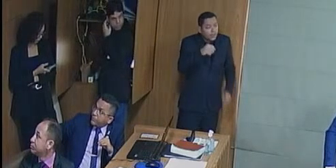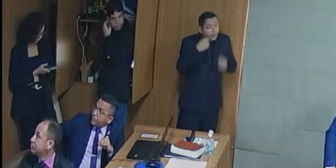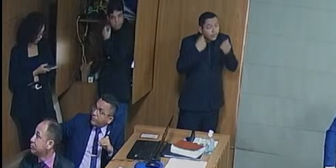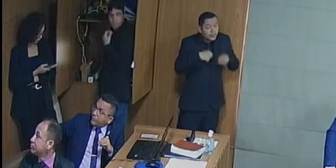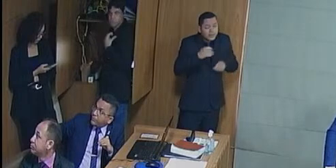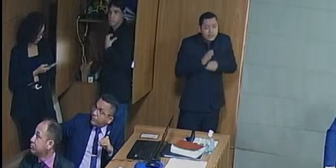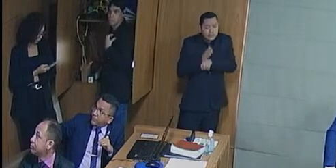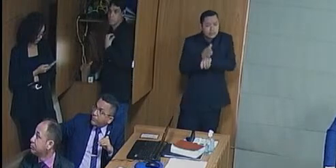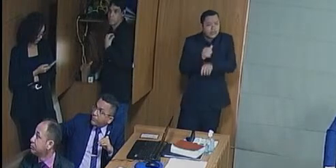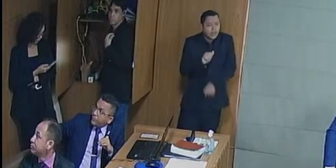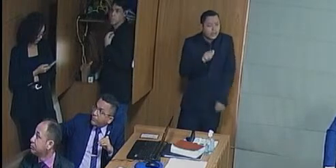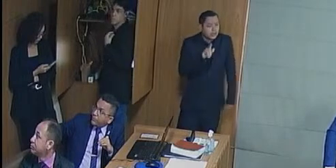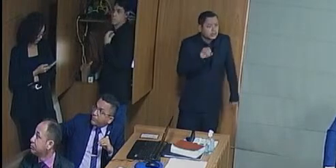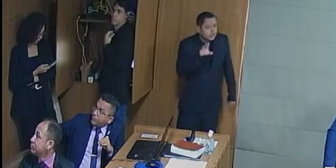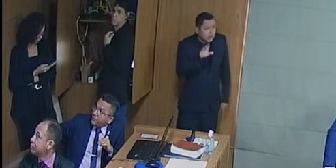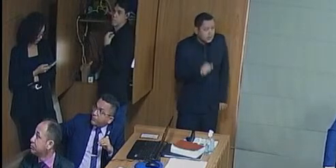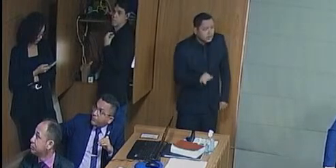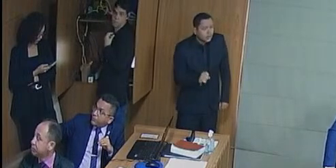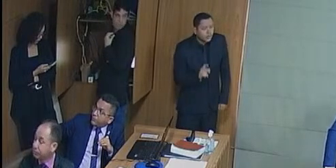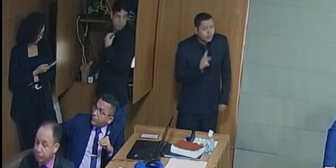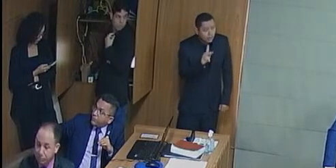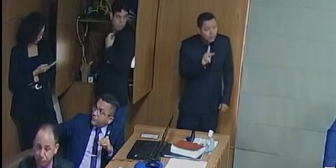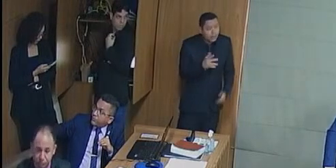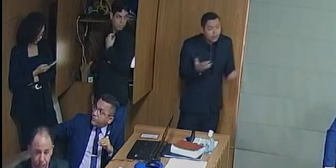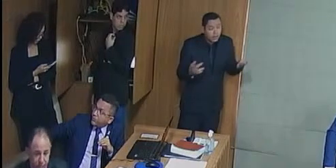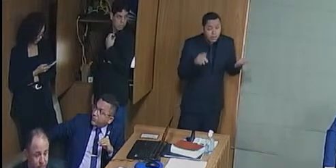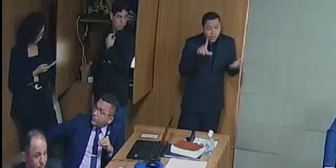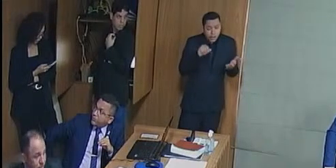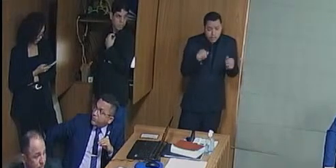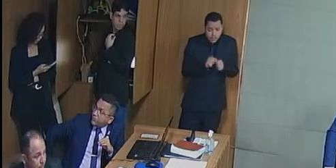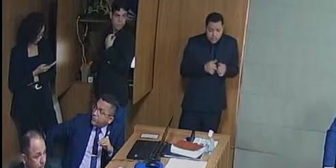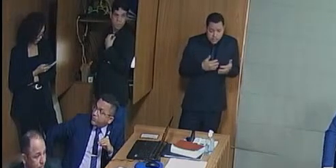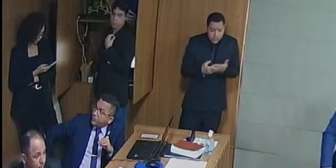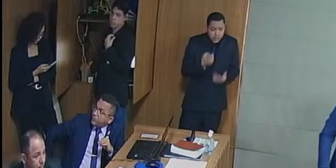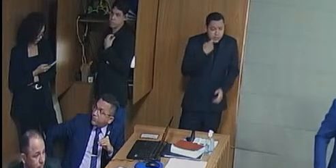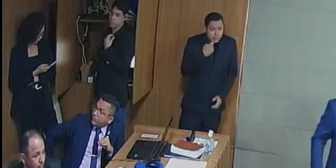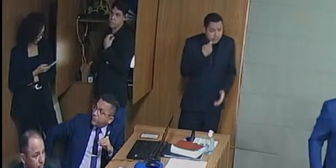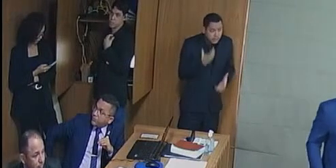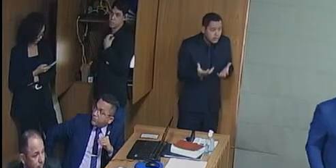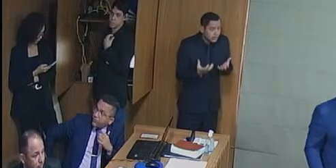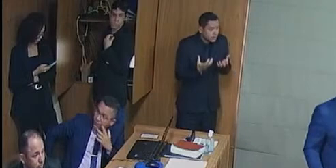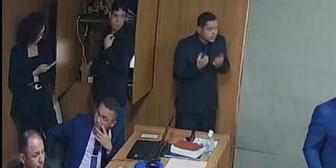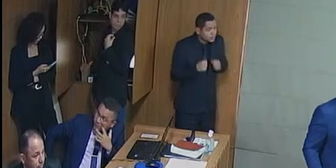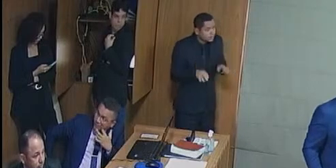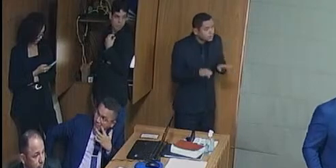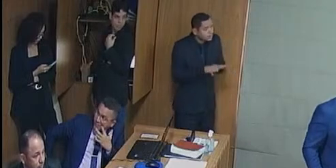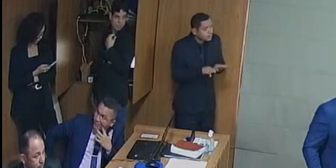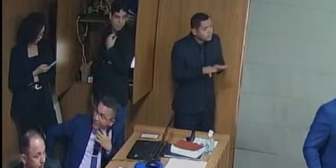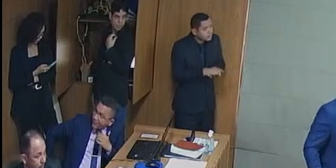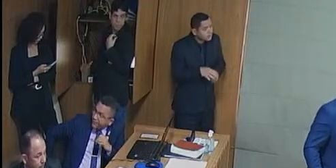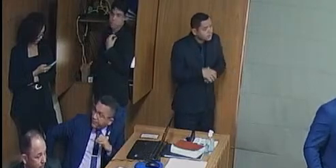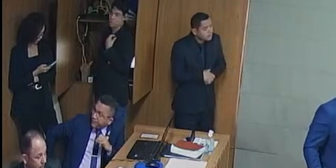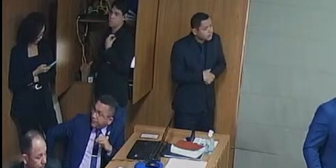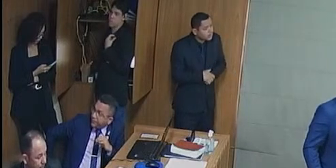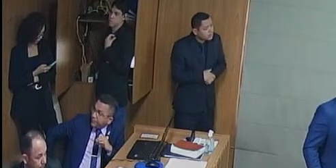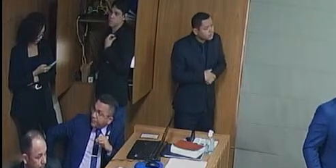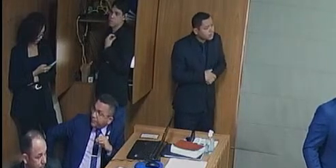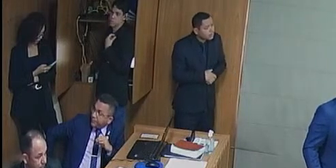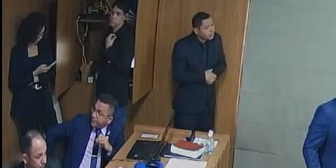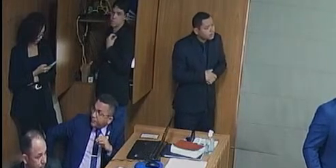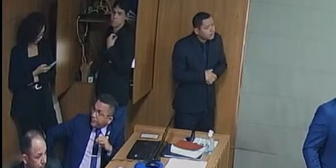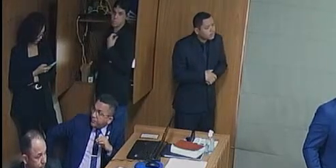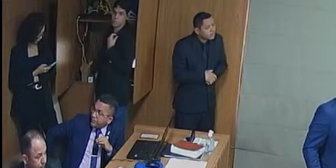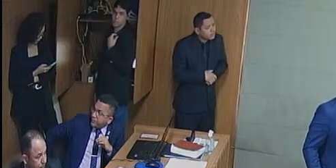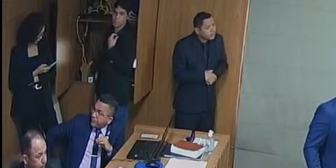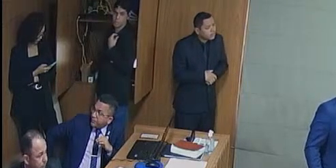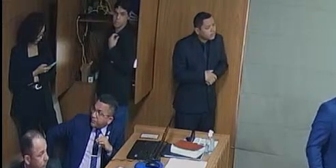agência tá joia Paulo tinha dito que se fizesse até sexta-feira ainda receberia senhores vossas excelências